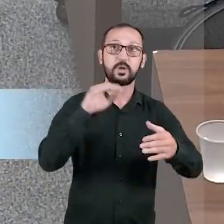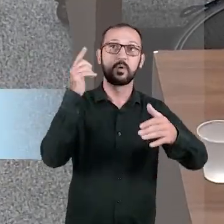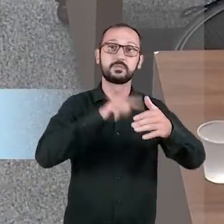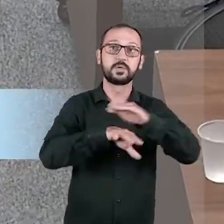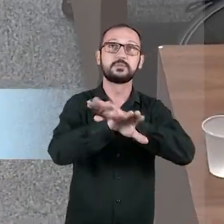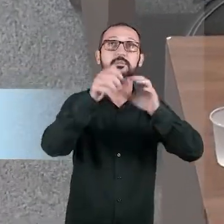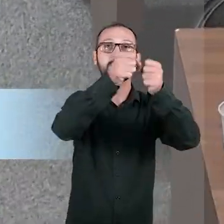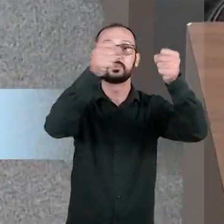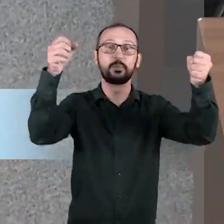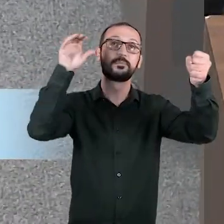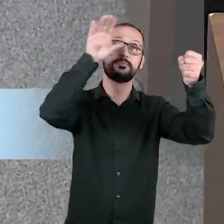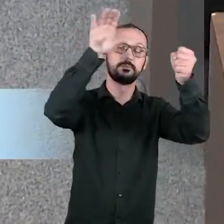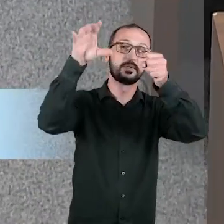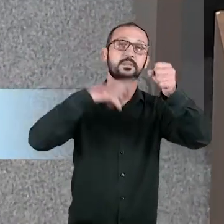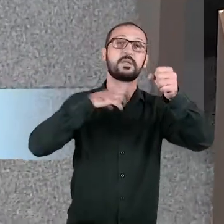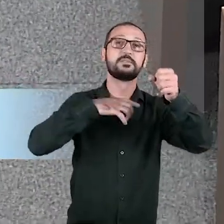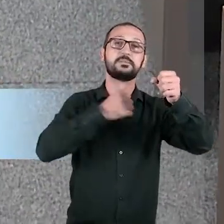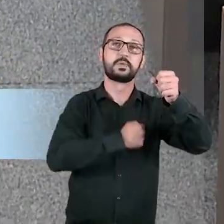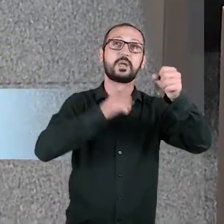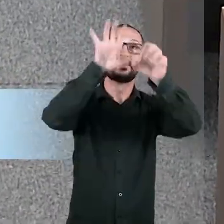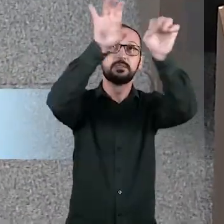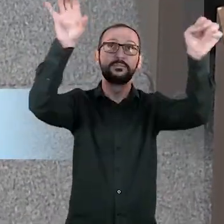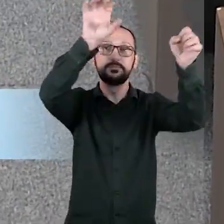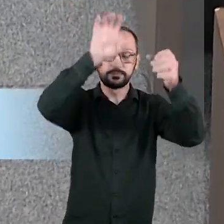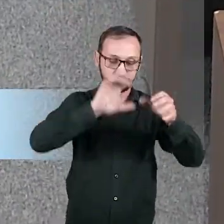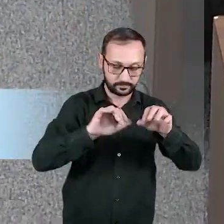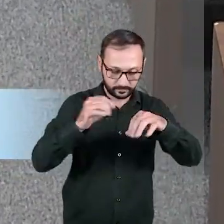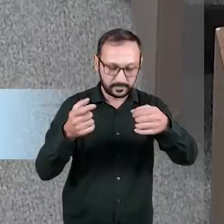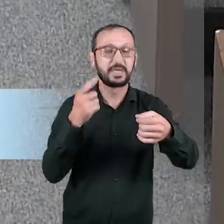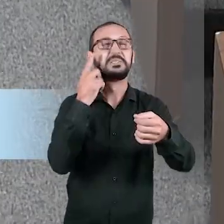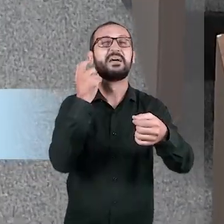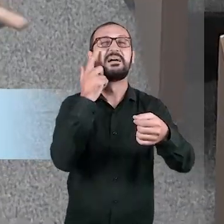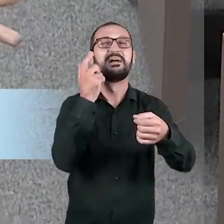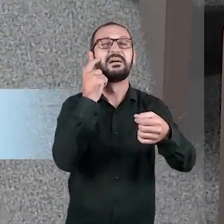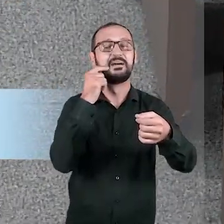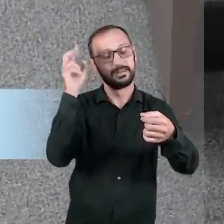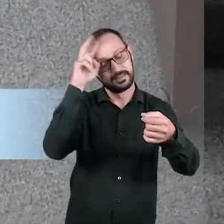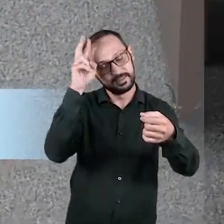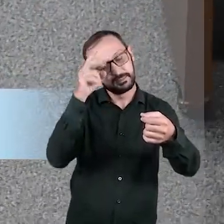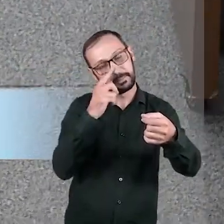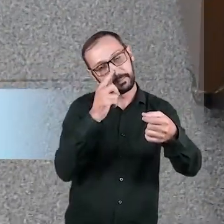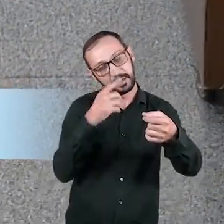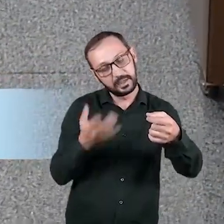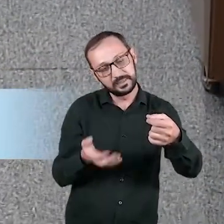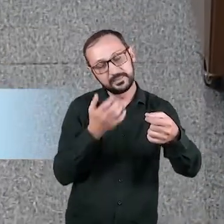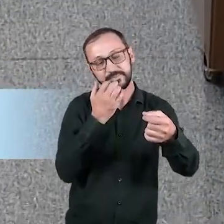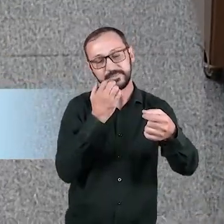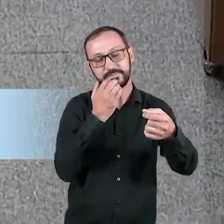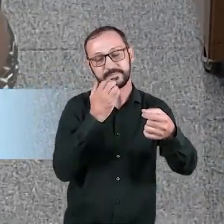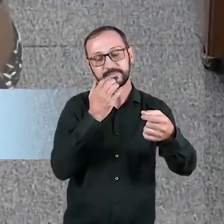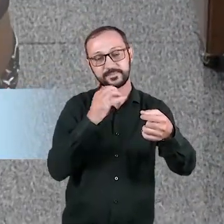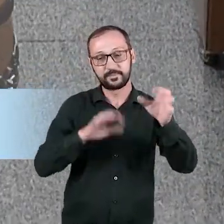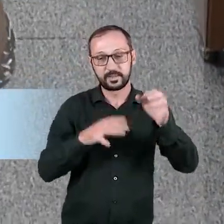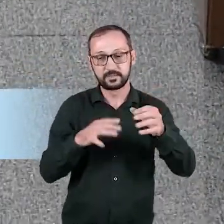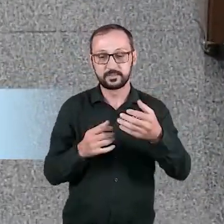que ela guarda no guarda-roupa. Quando ela tem saudade da mãe, ela pega a caixa, abre a caixa, chora, lembra da mãe, né?